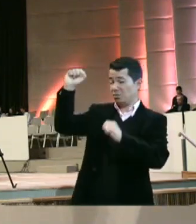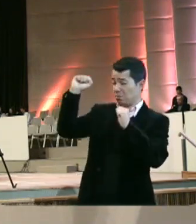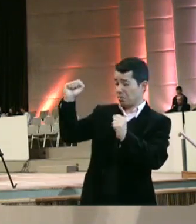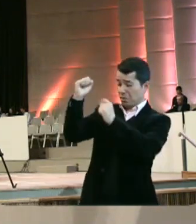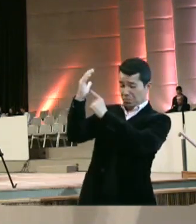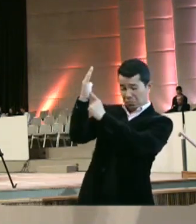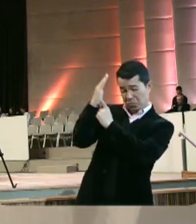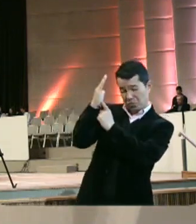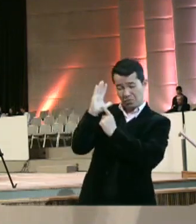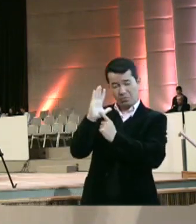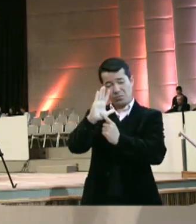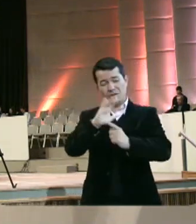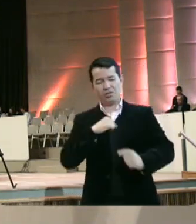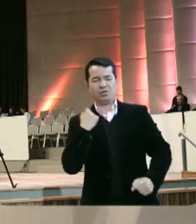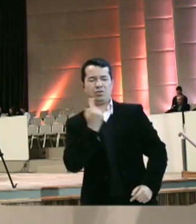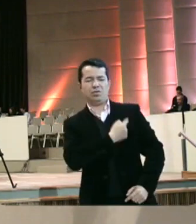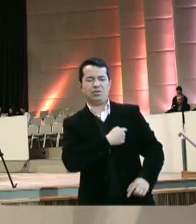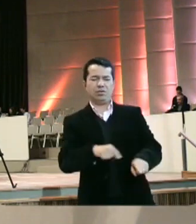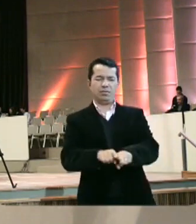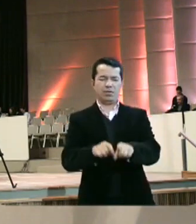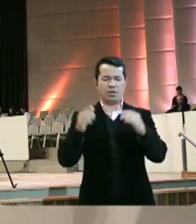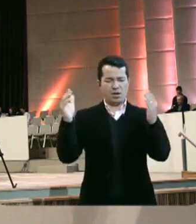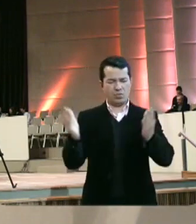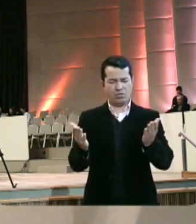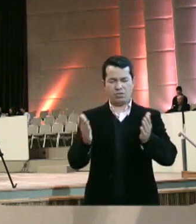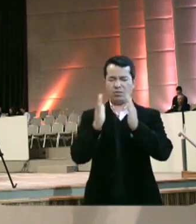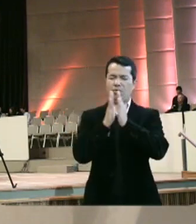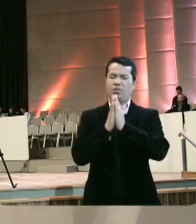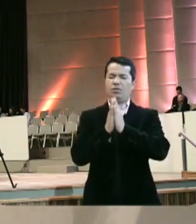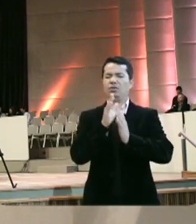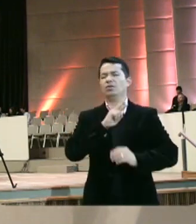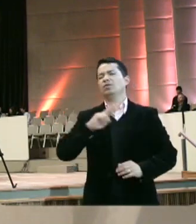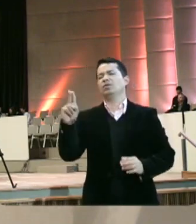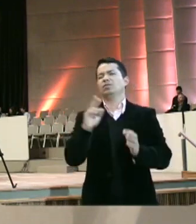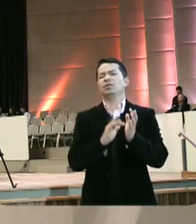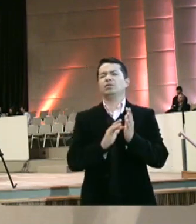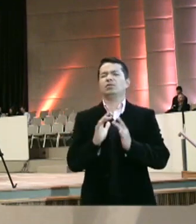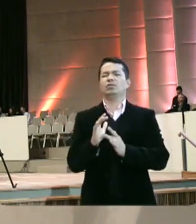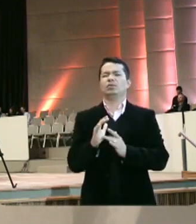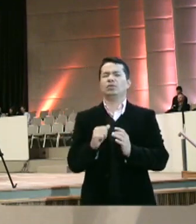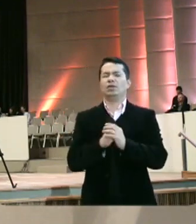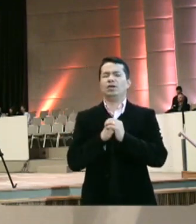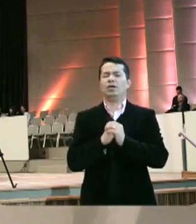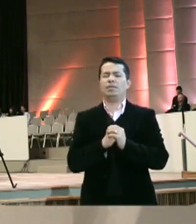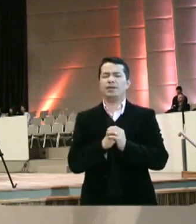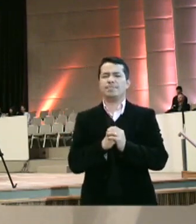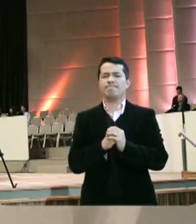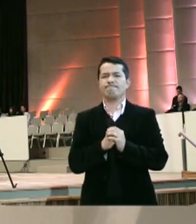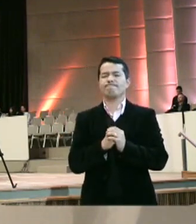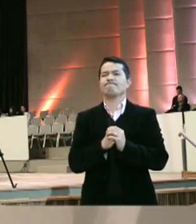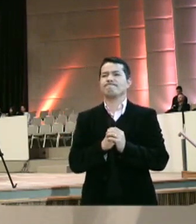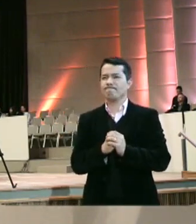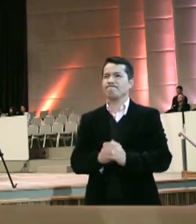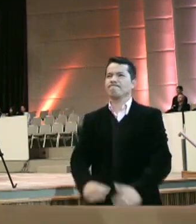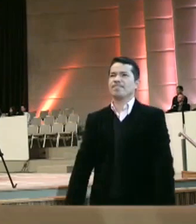aqui entre nós. É aquilo que oramos em nome de Jesus. Amém. E amém,